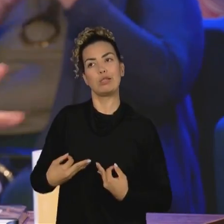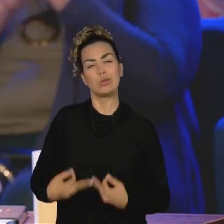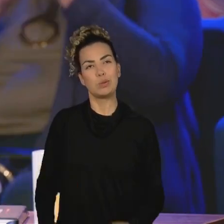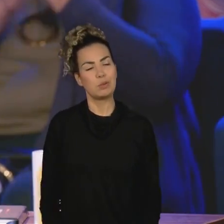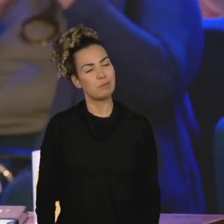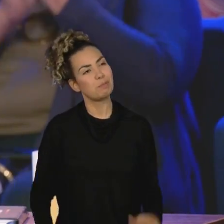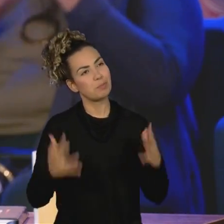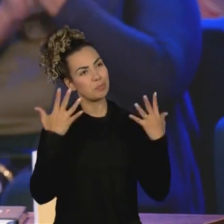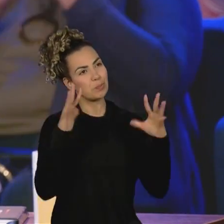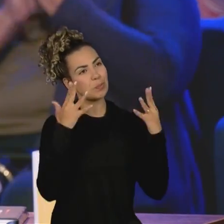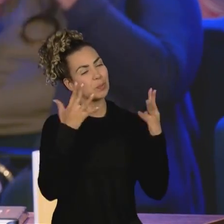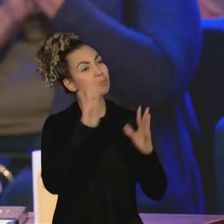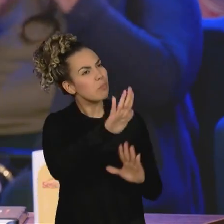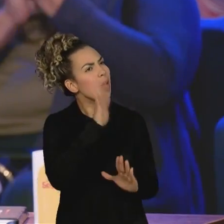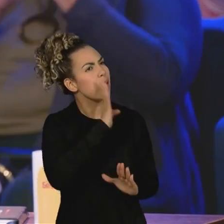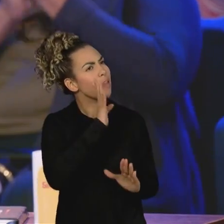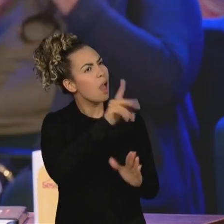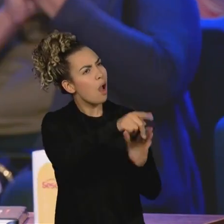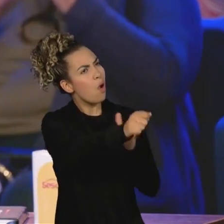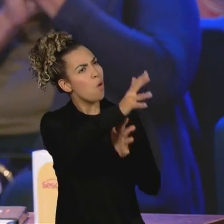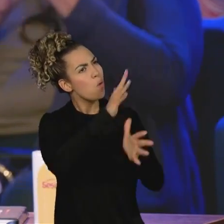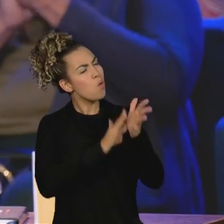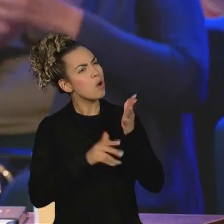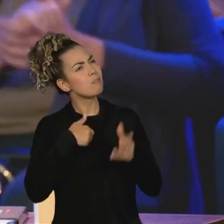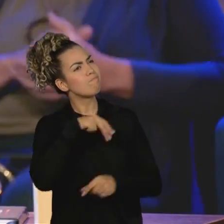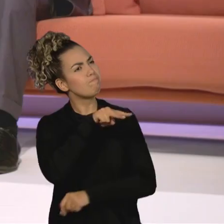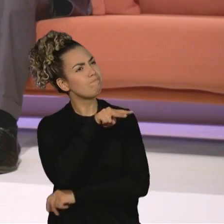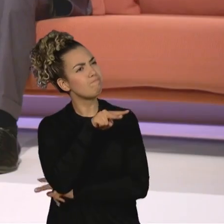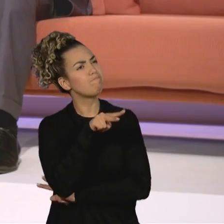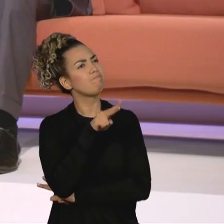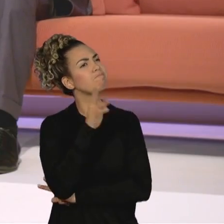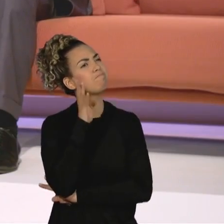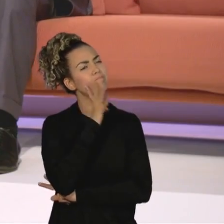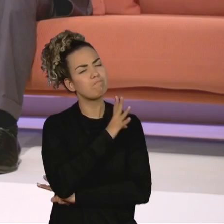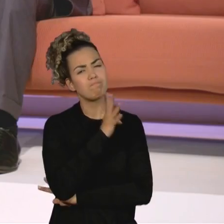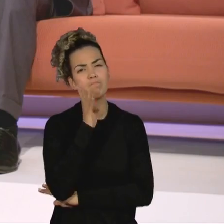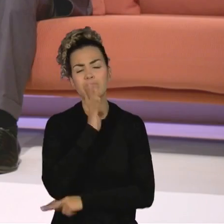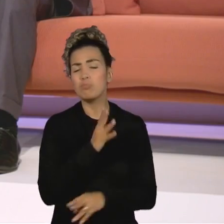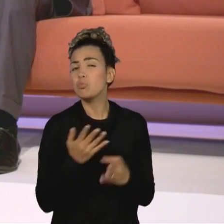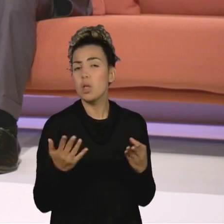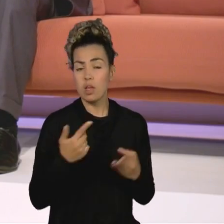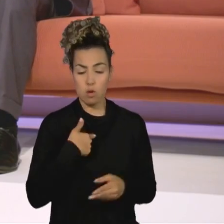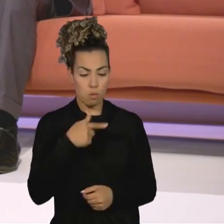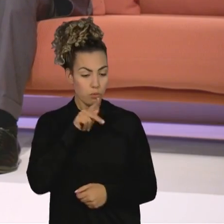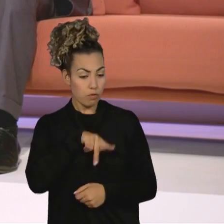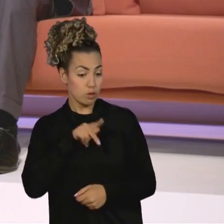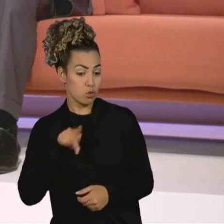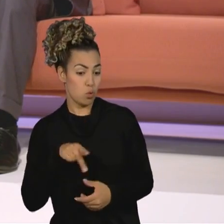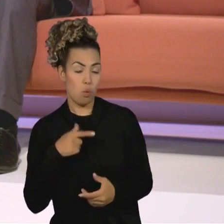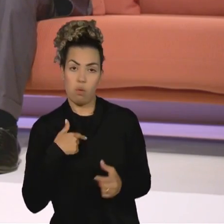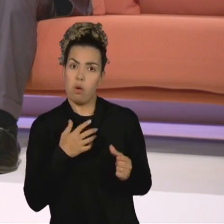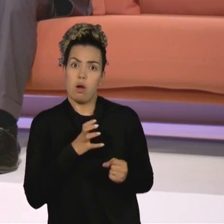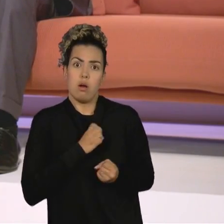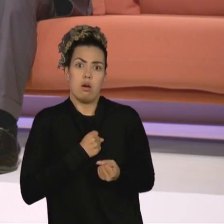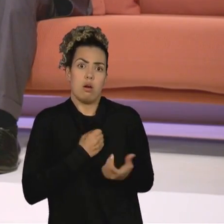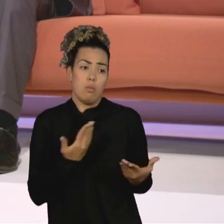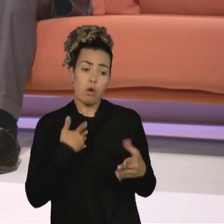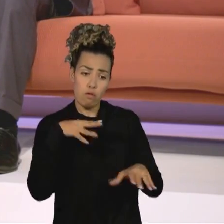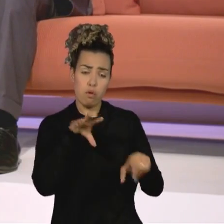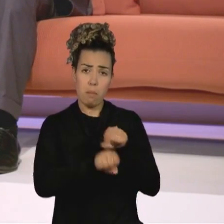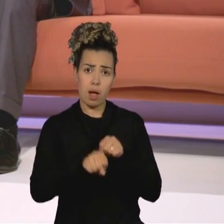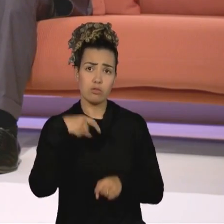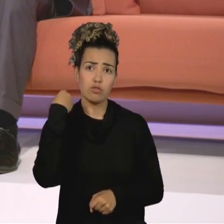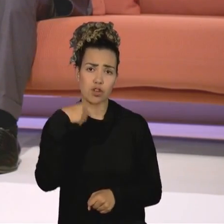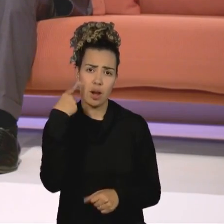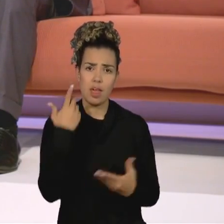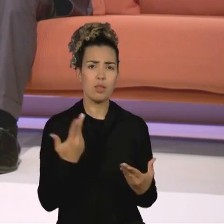Eu acho tão legal isso que você fala, porque assim, né? A gente adora ser professor de direito. E eu falo muito isso para um aluno